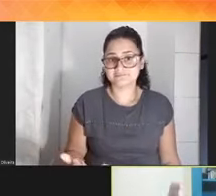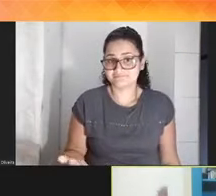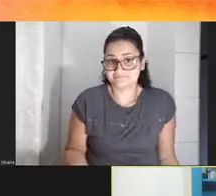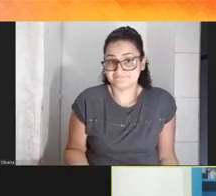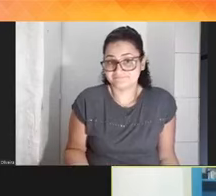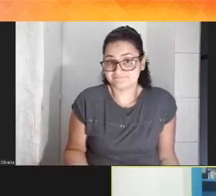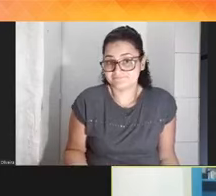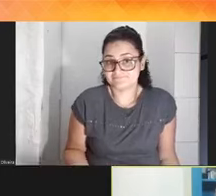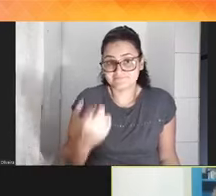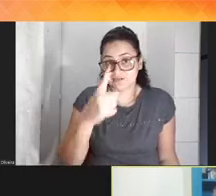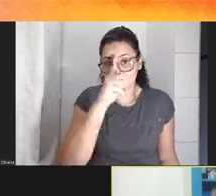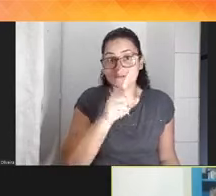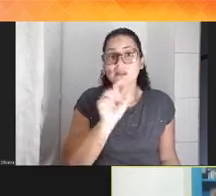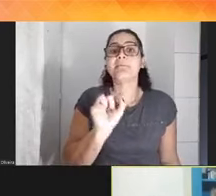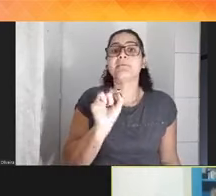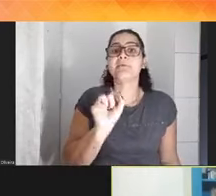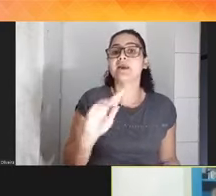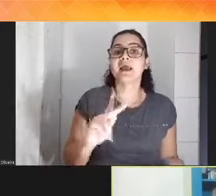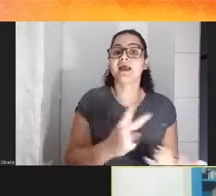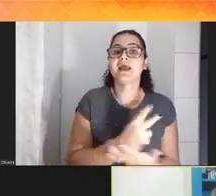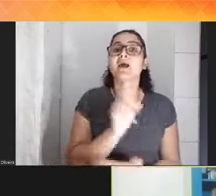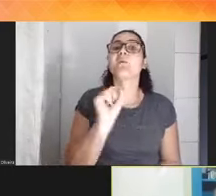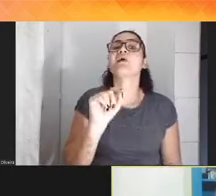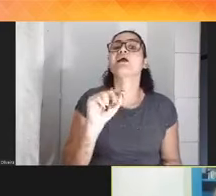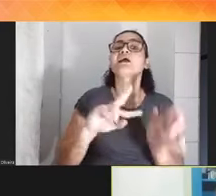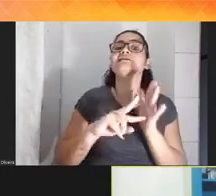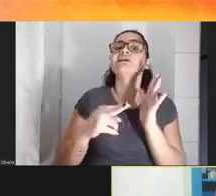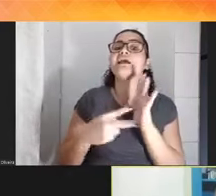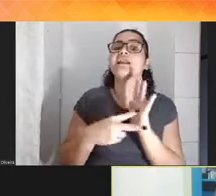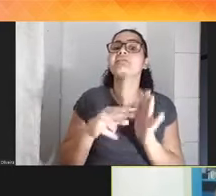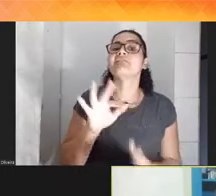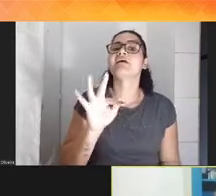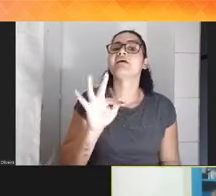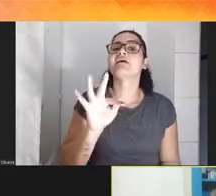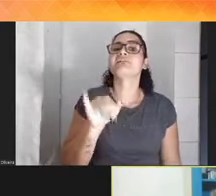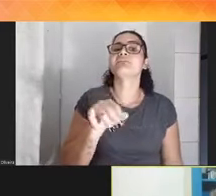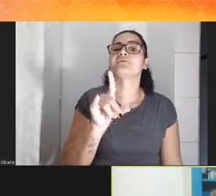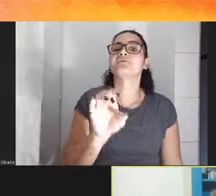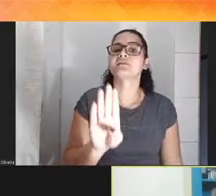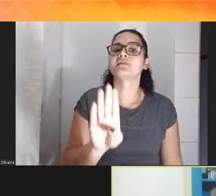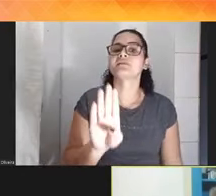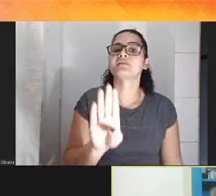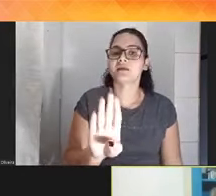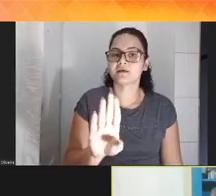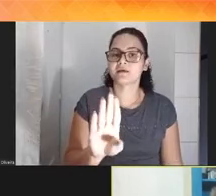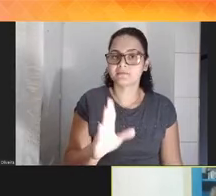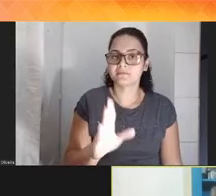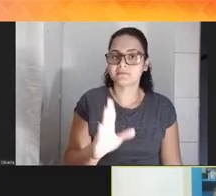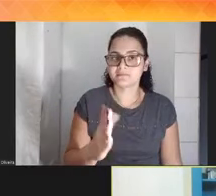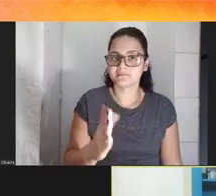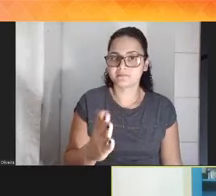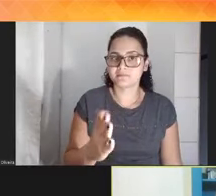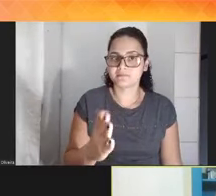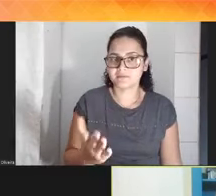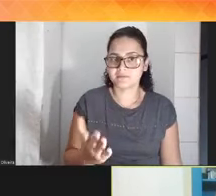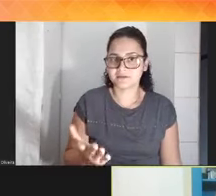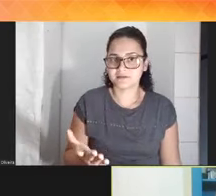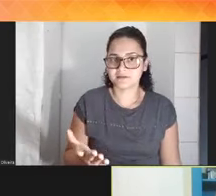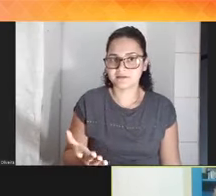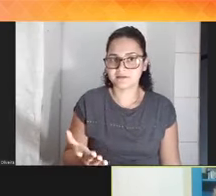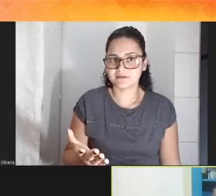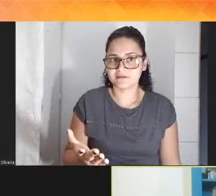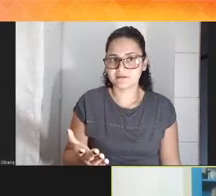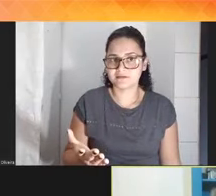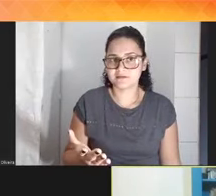que é Fundeb. E se sabe, na lógica, é bom, se é para a educação pública, não presta. Então, vamos dar um jeito